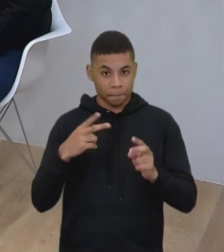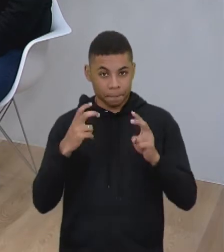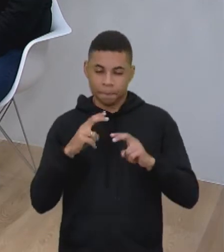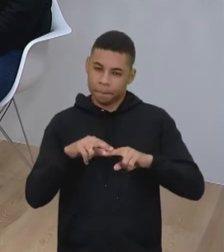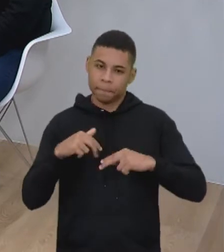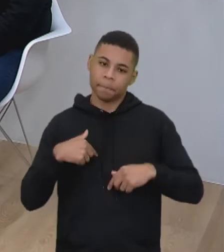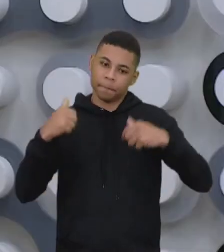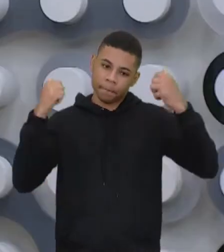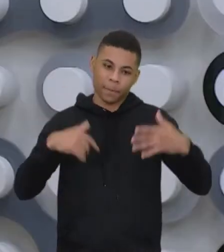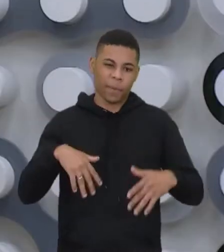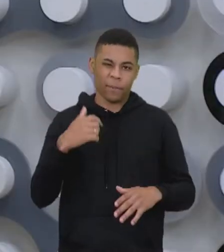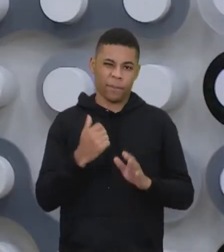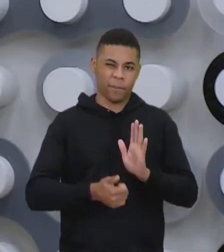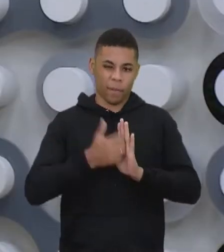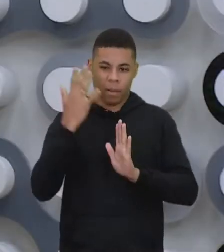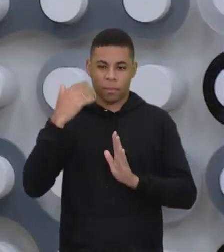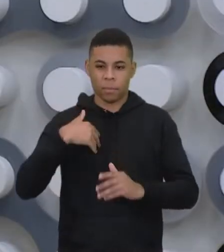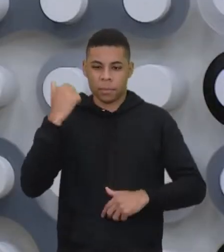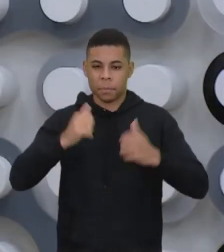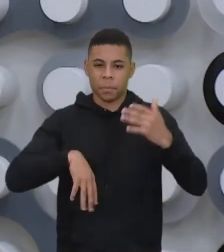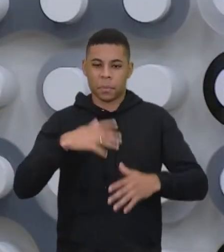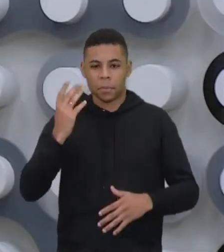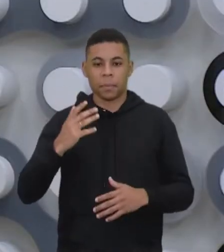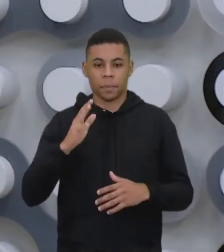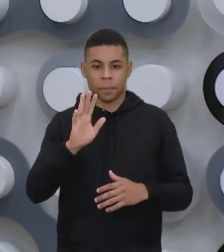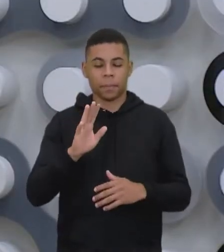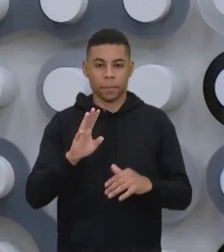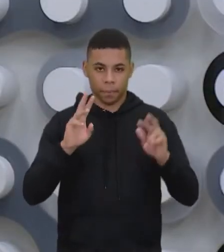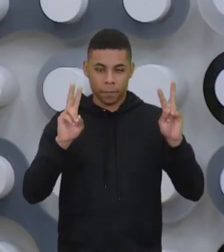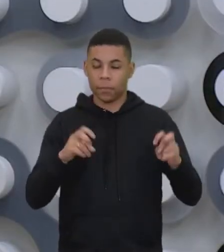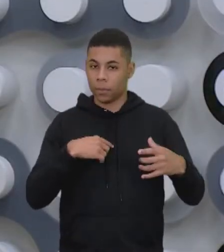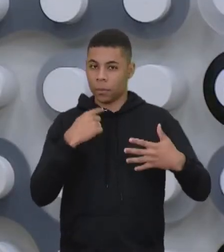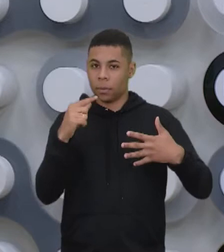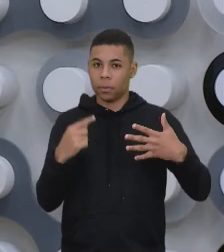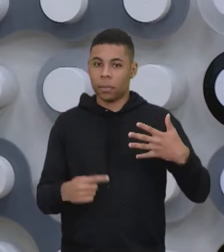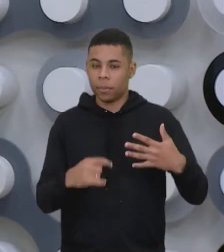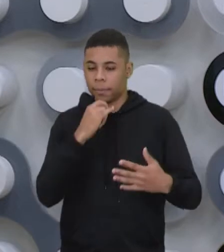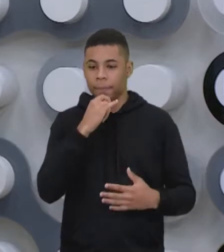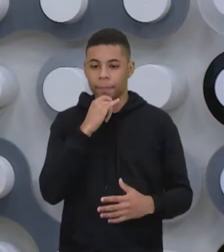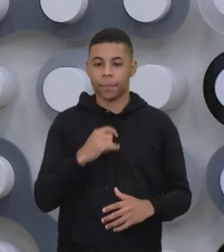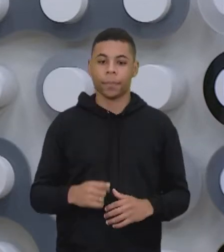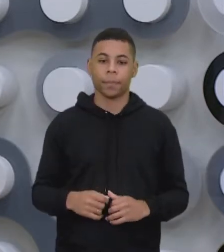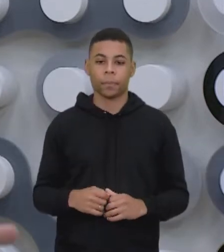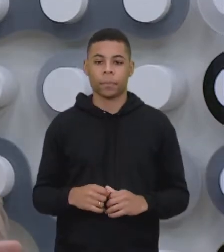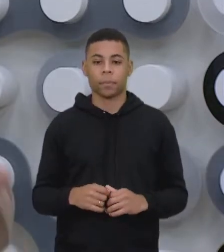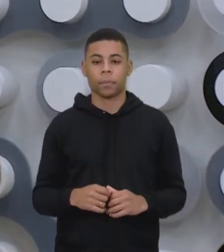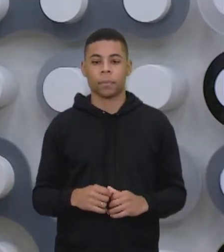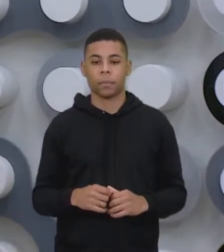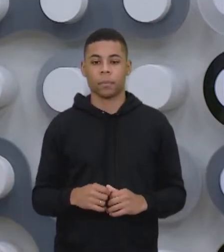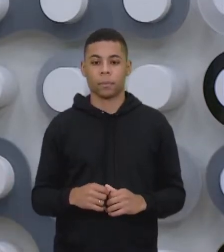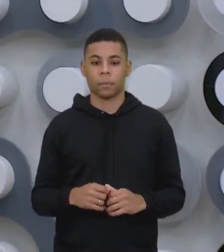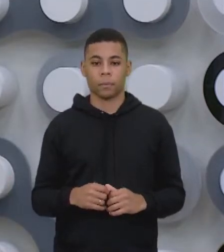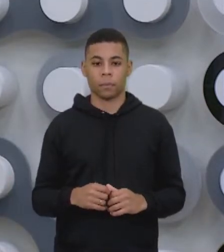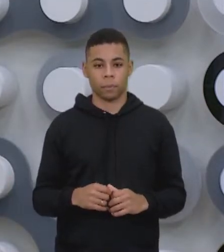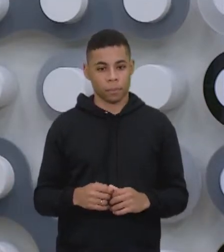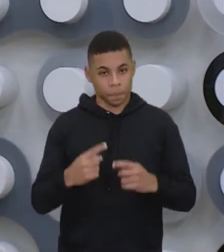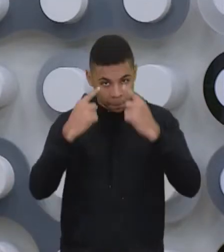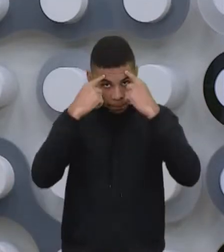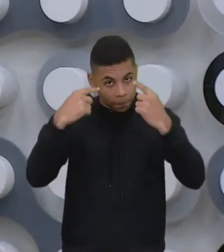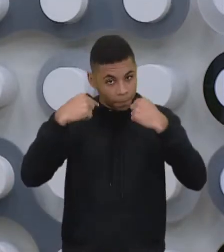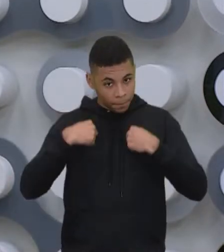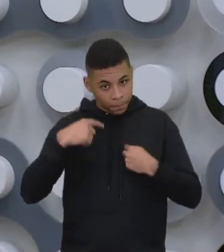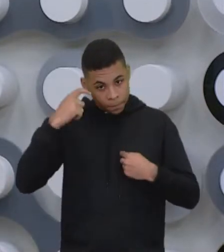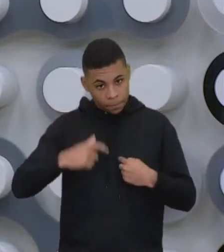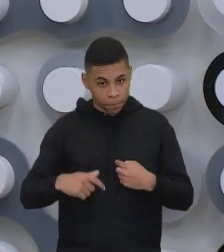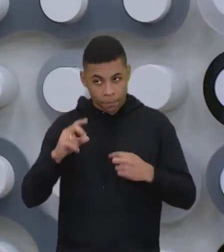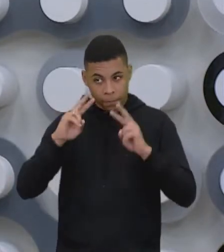falei, acho que várias vezes aqui neste componente, que se tem eu vou puxar a sardinha aqui para o meu, que é o Observatório de Imprensa Internacional. Sim,